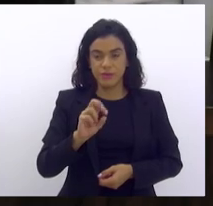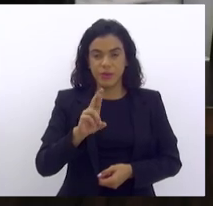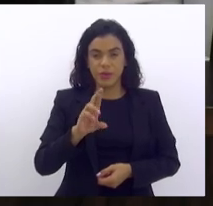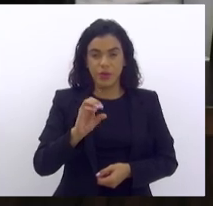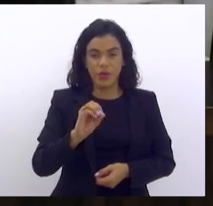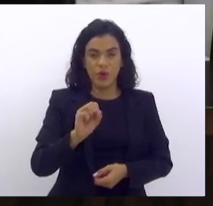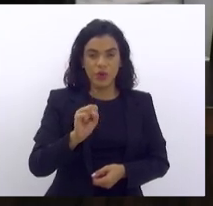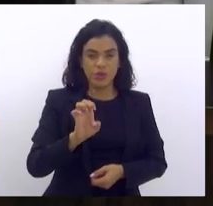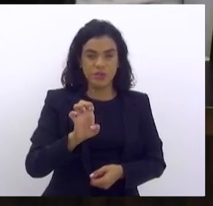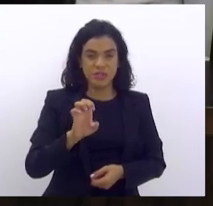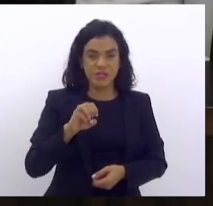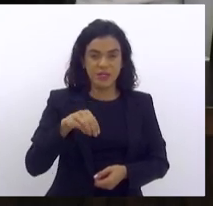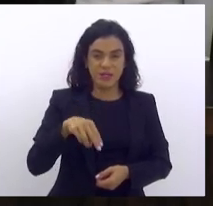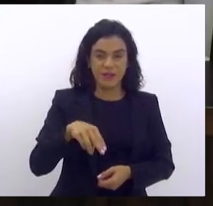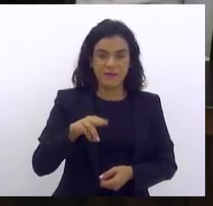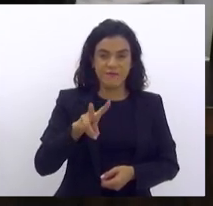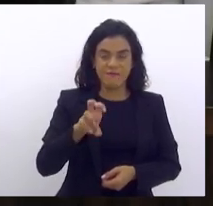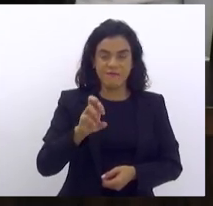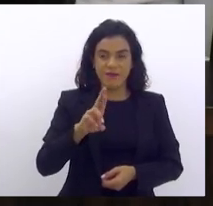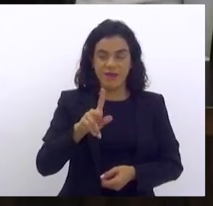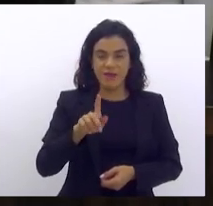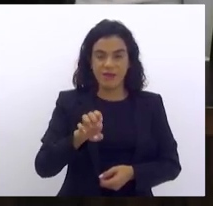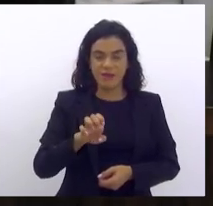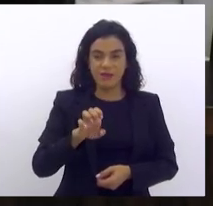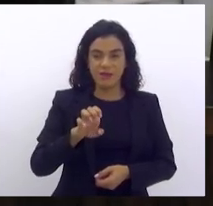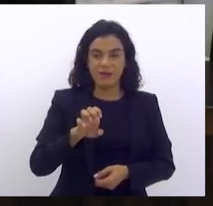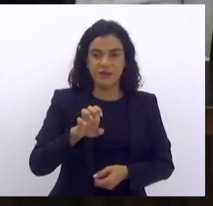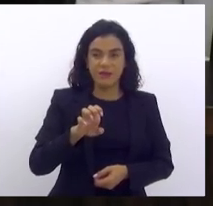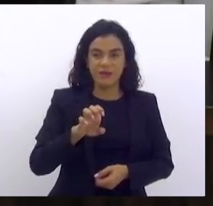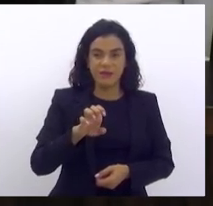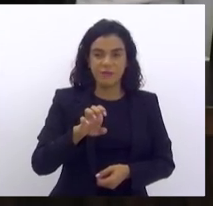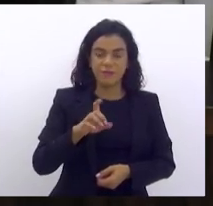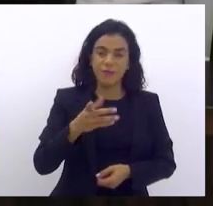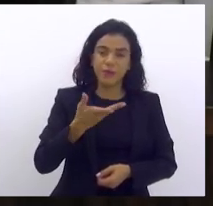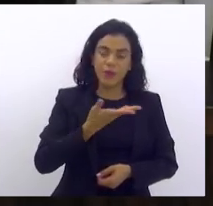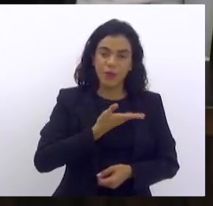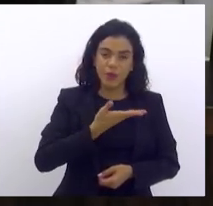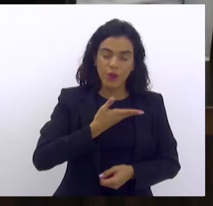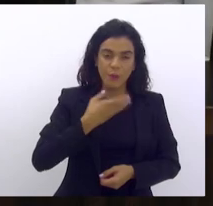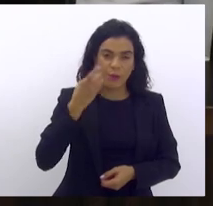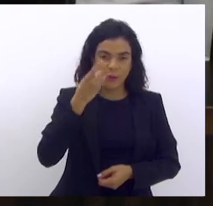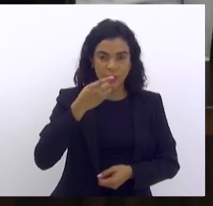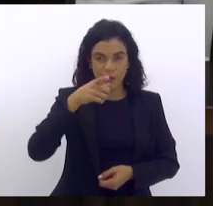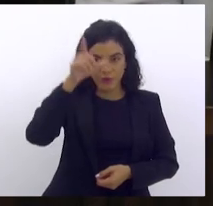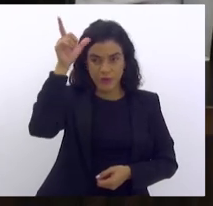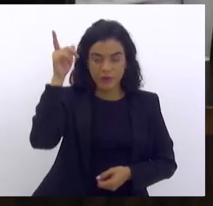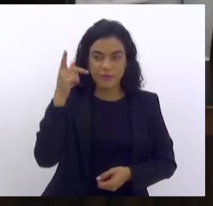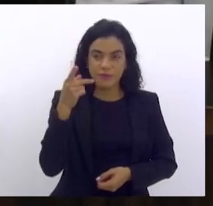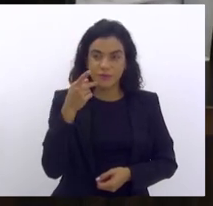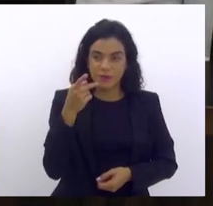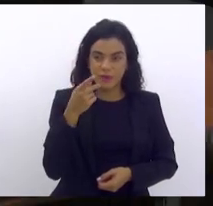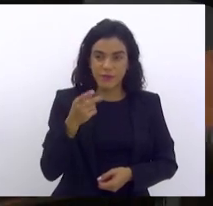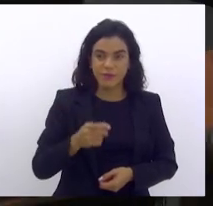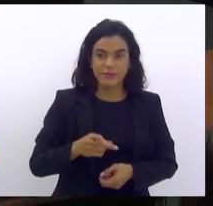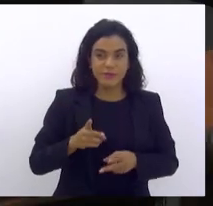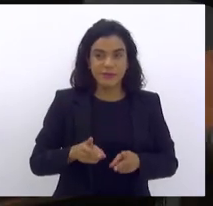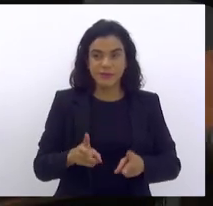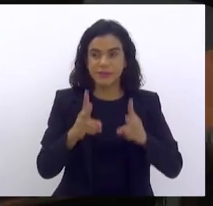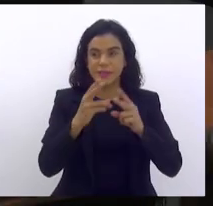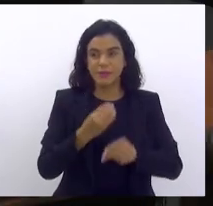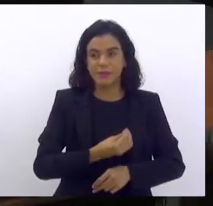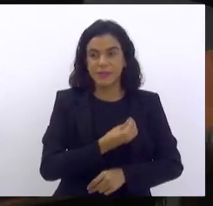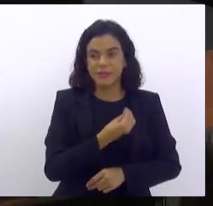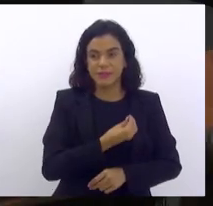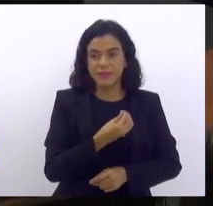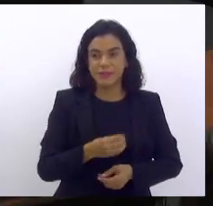Rosenberg Reis, Carlinho do BNH, nosso nobre deputado Luiz Paulo, sempre presente, nosso nobre